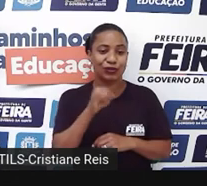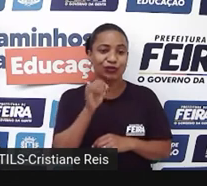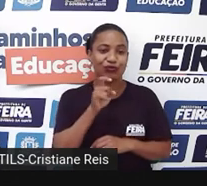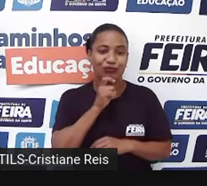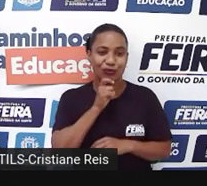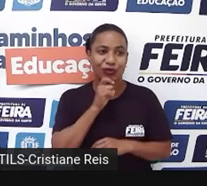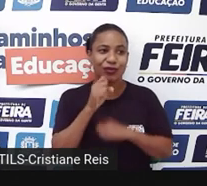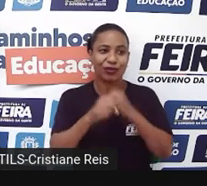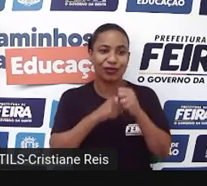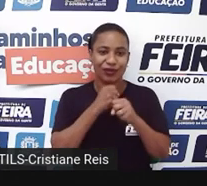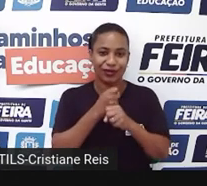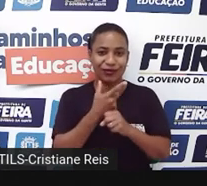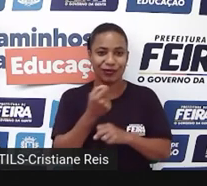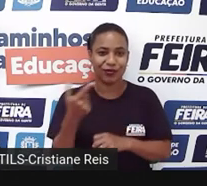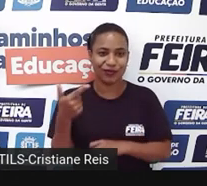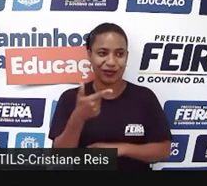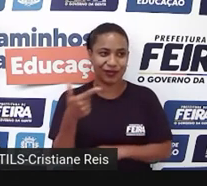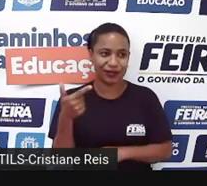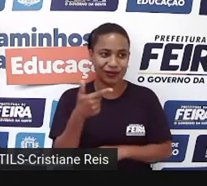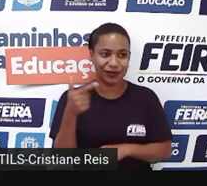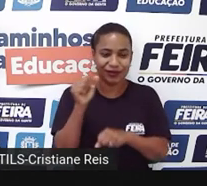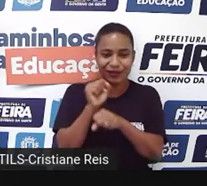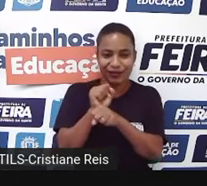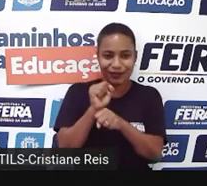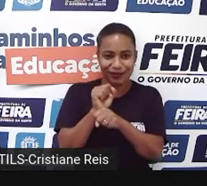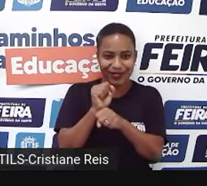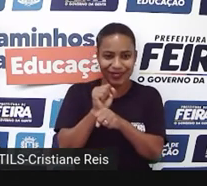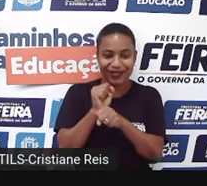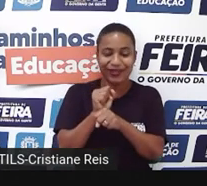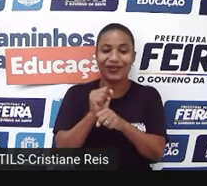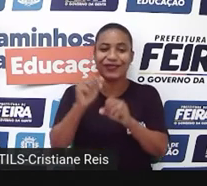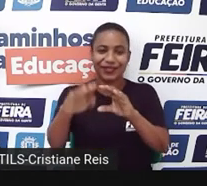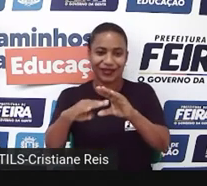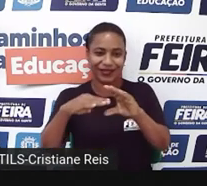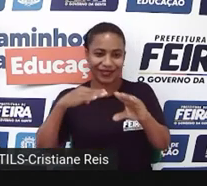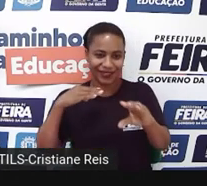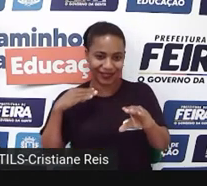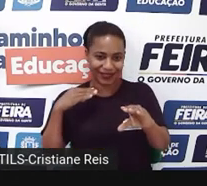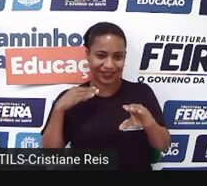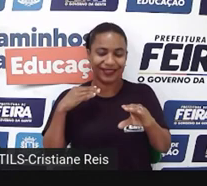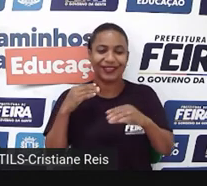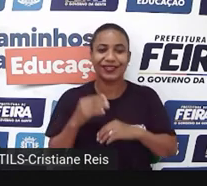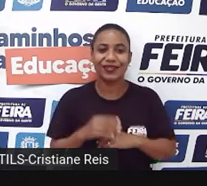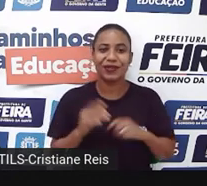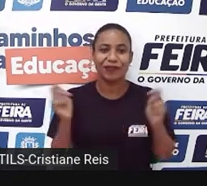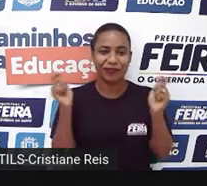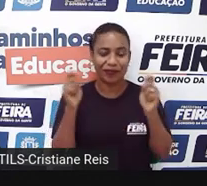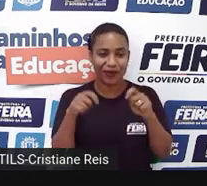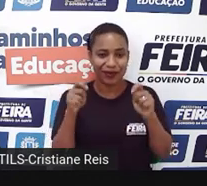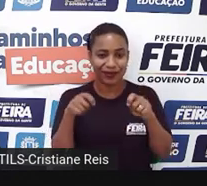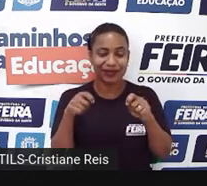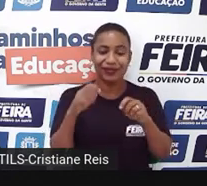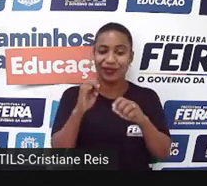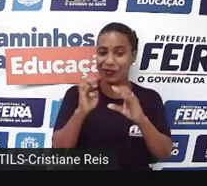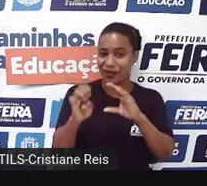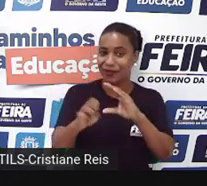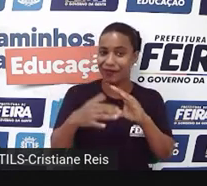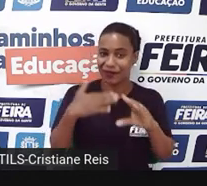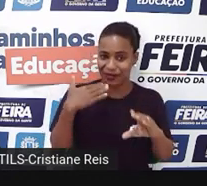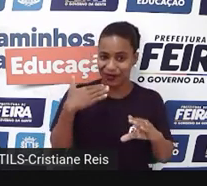aqui esperando que você compartilhe conosco a sua experiência. Manda para gente por e-mail